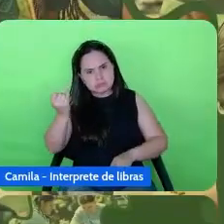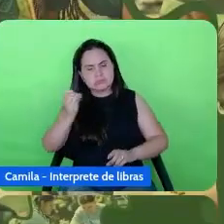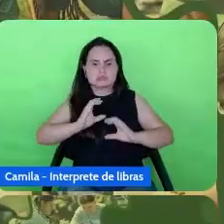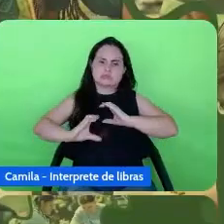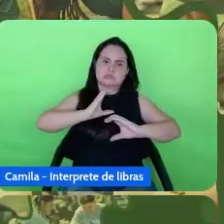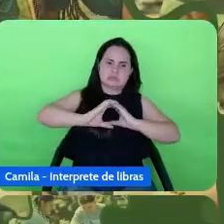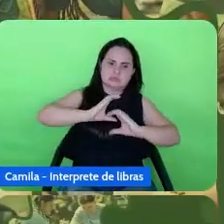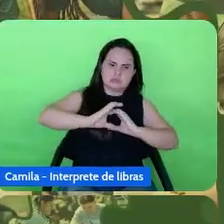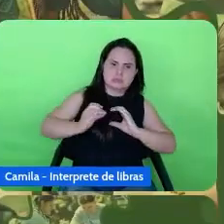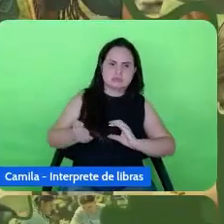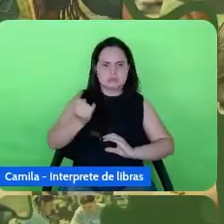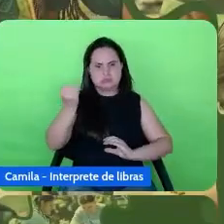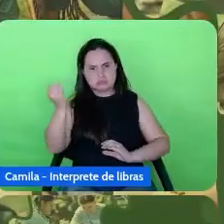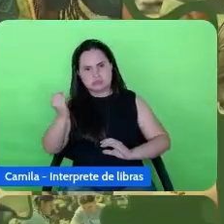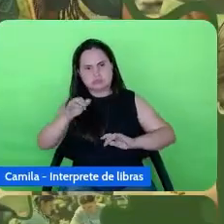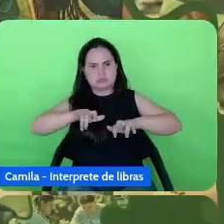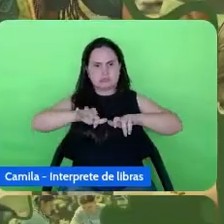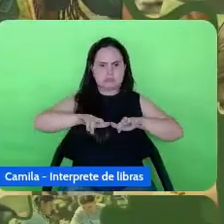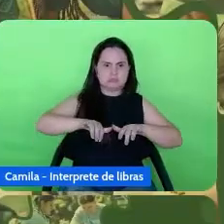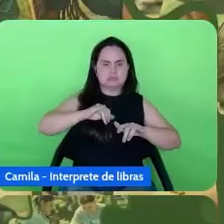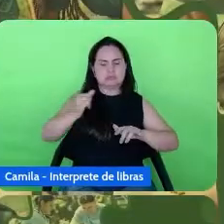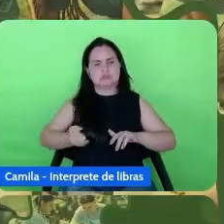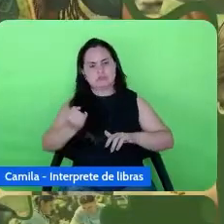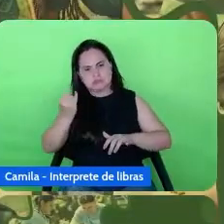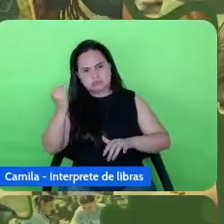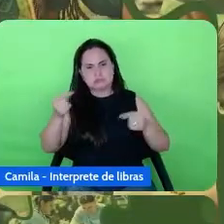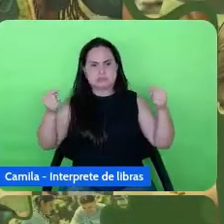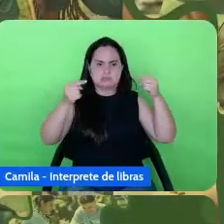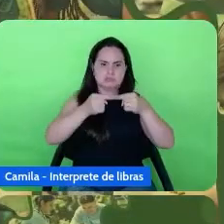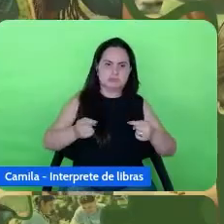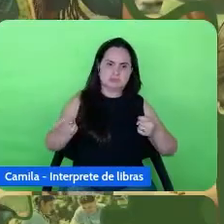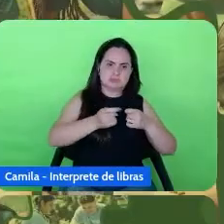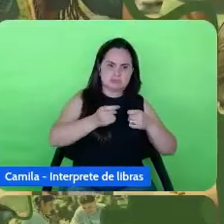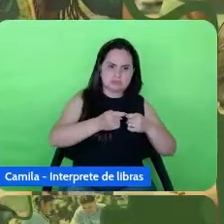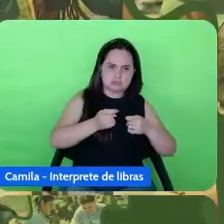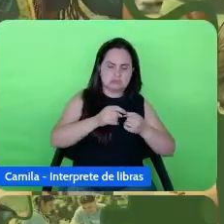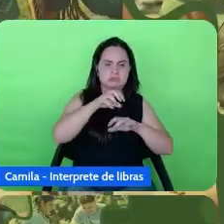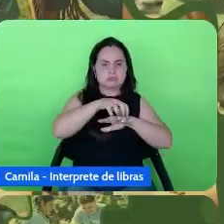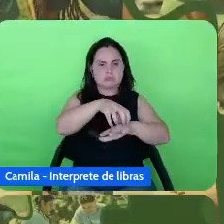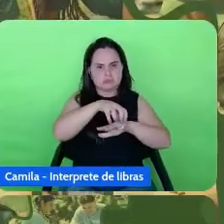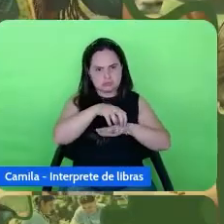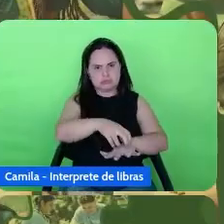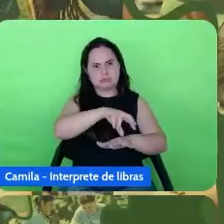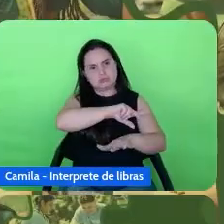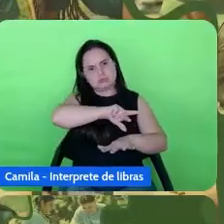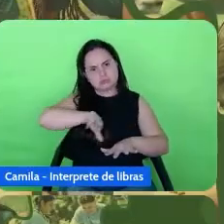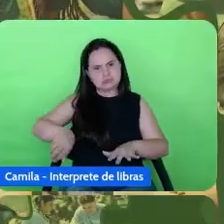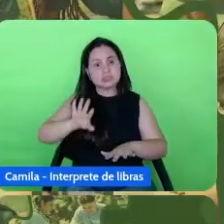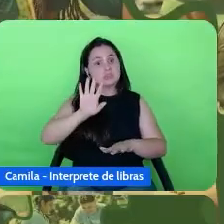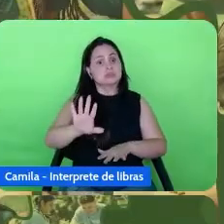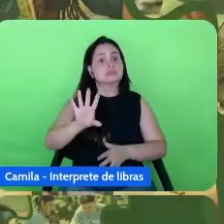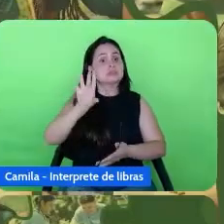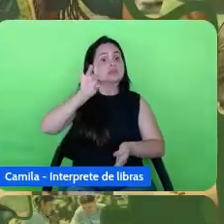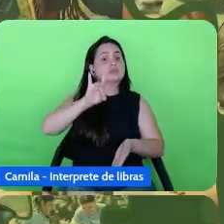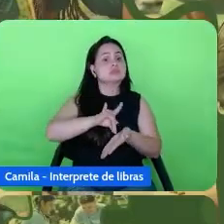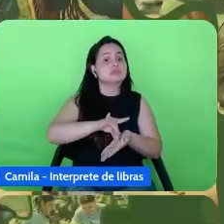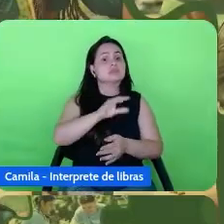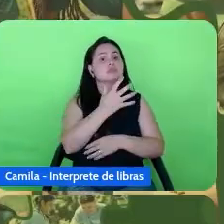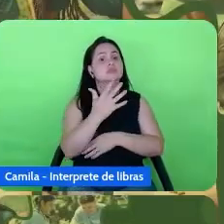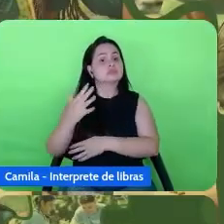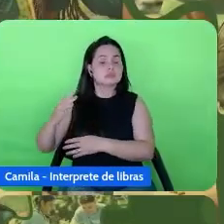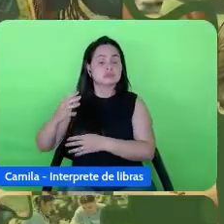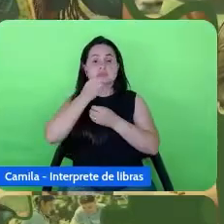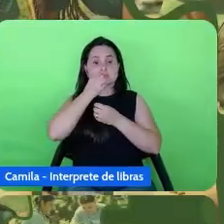são importantes, computação é importante, está aplicado na medicina, no transporte e tudo mais. Mas a natureza bem preservada